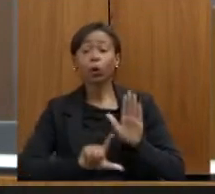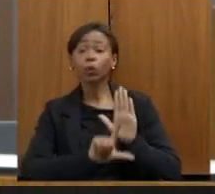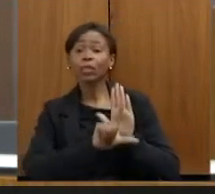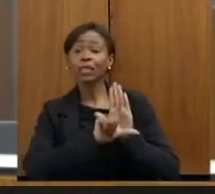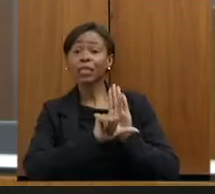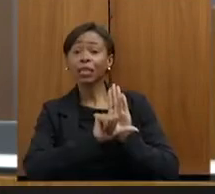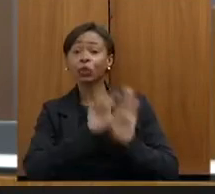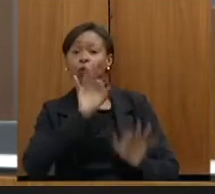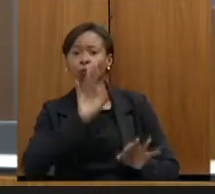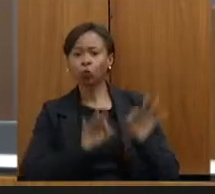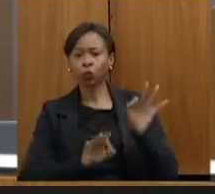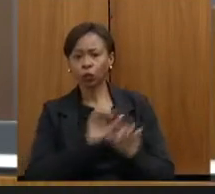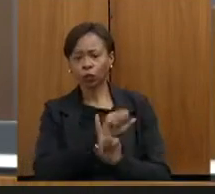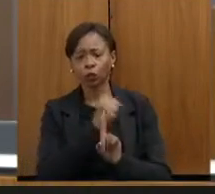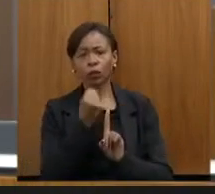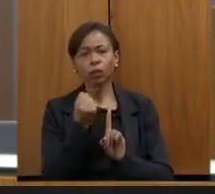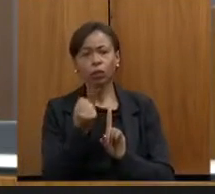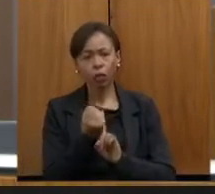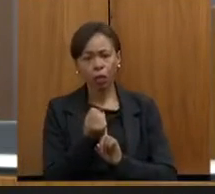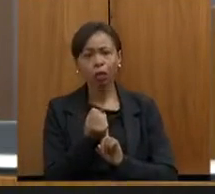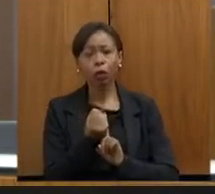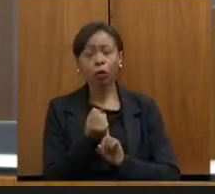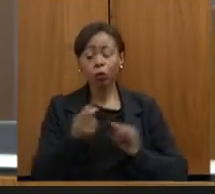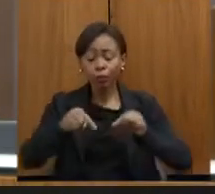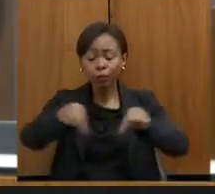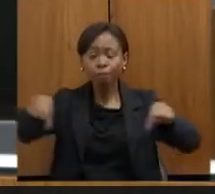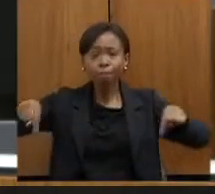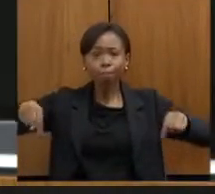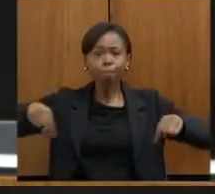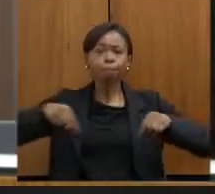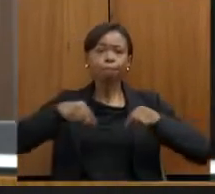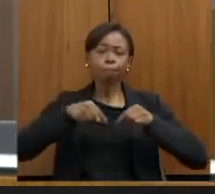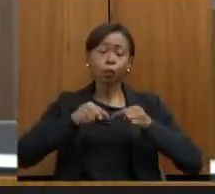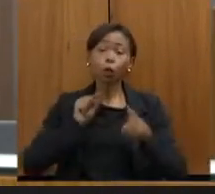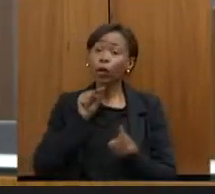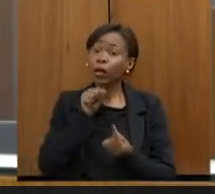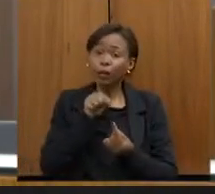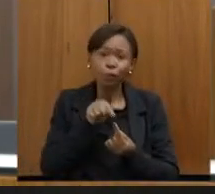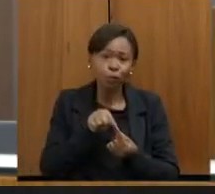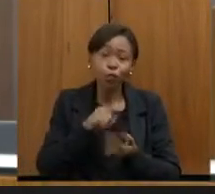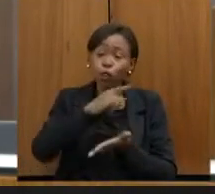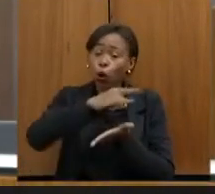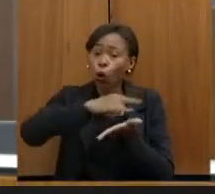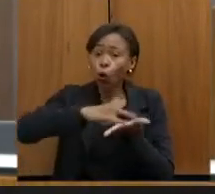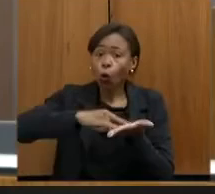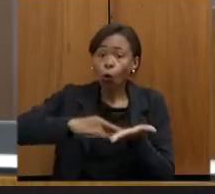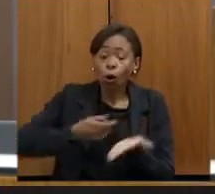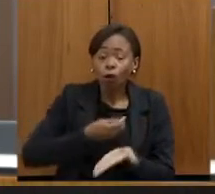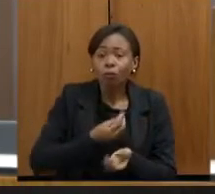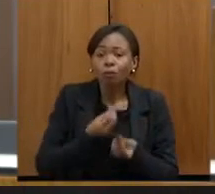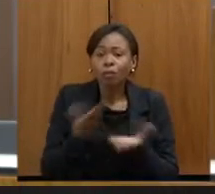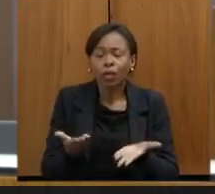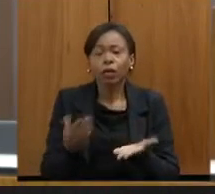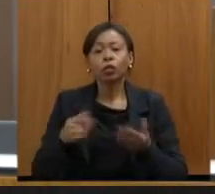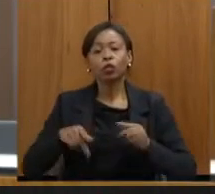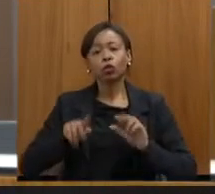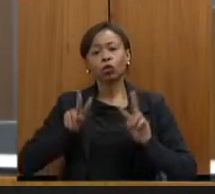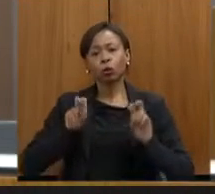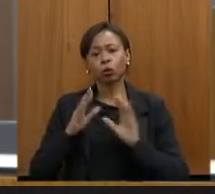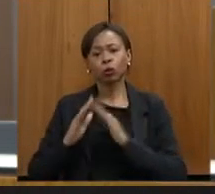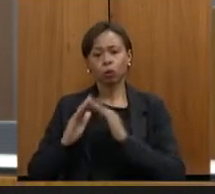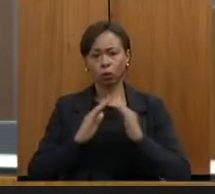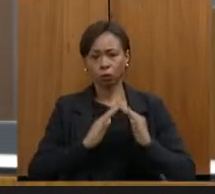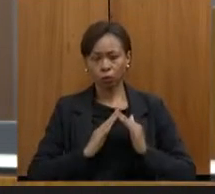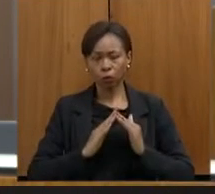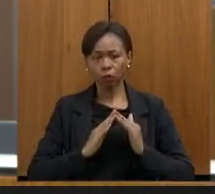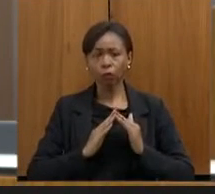urbanístico, que visa, então, regularizar os imóveis. Muito bem, a medição, portanto, do